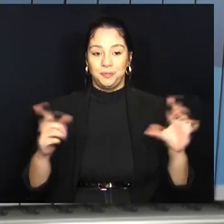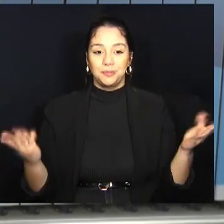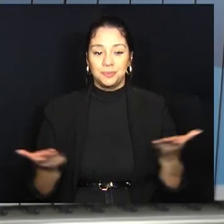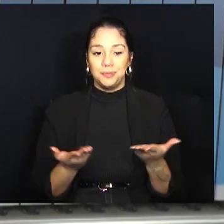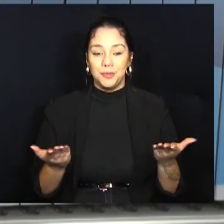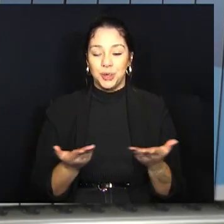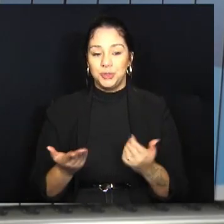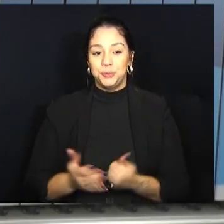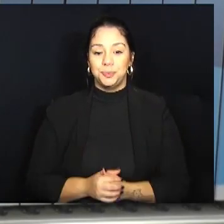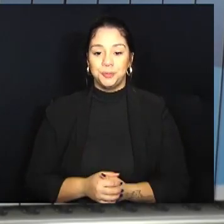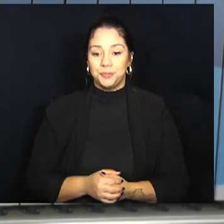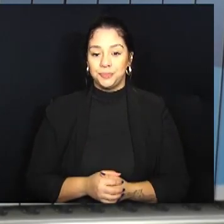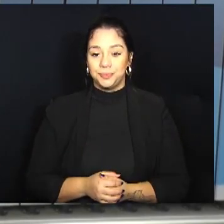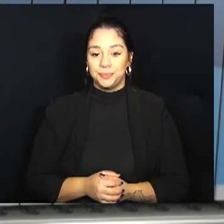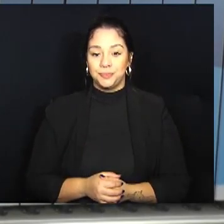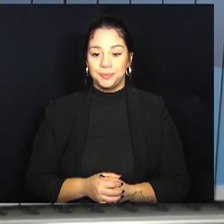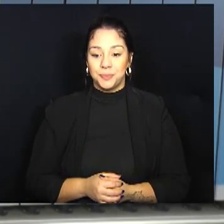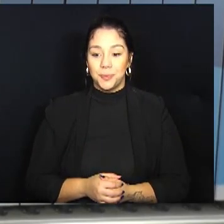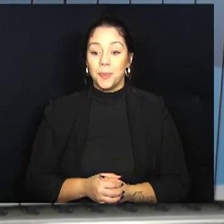destaques de hoje.